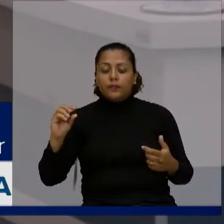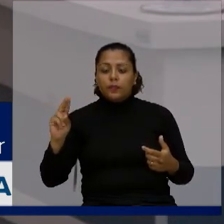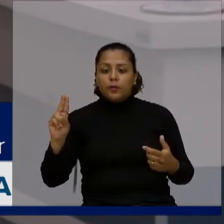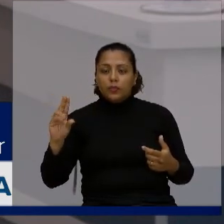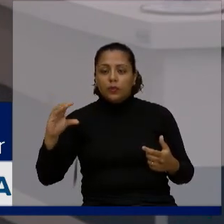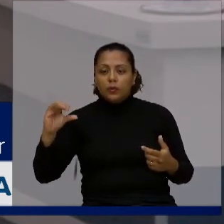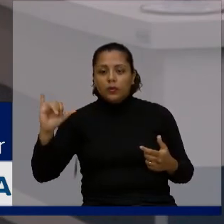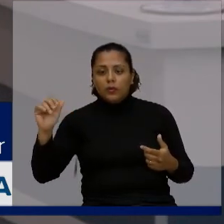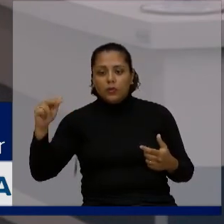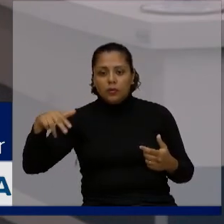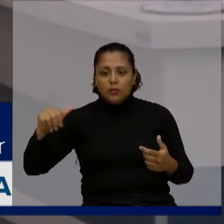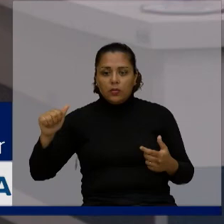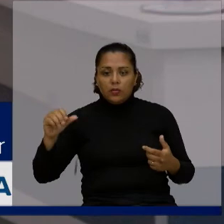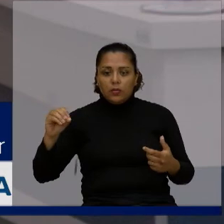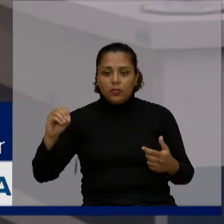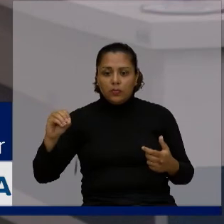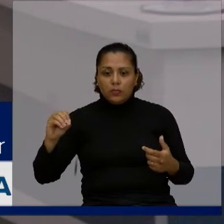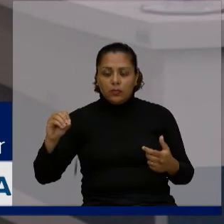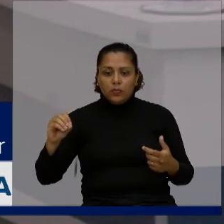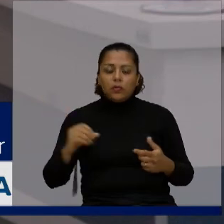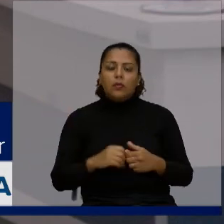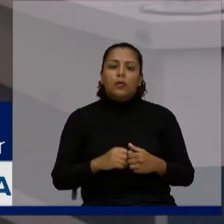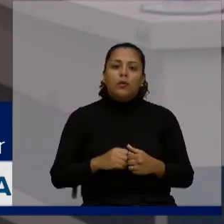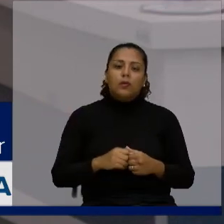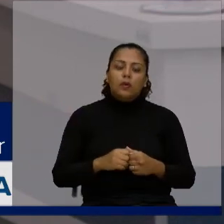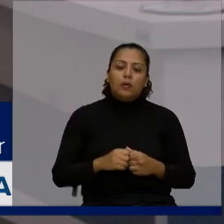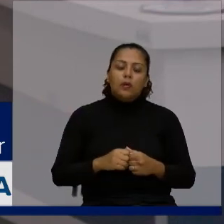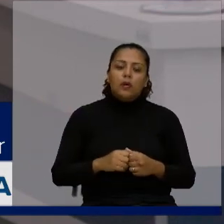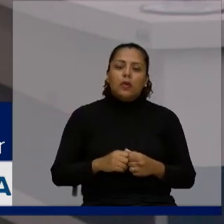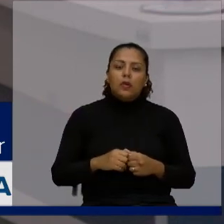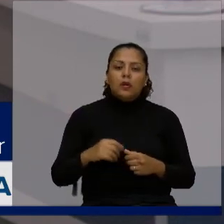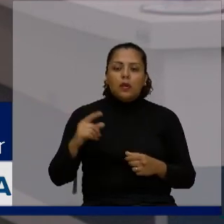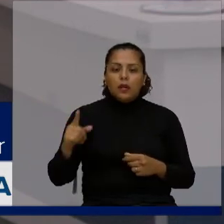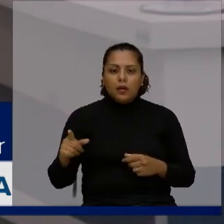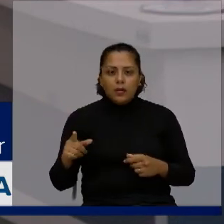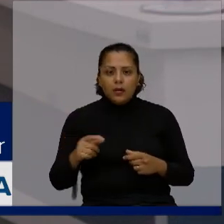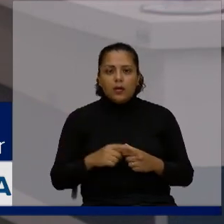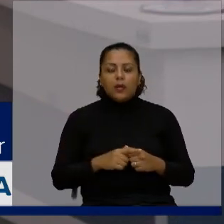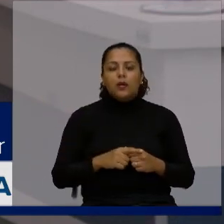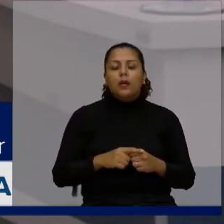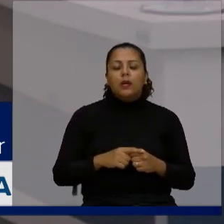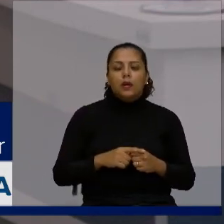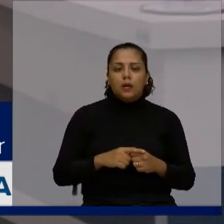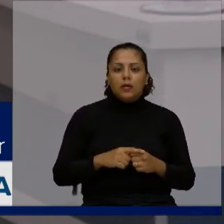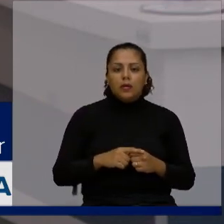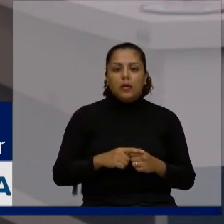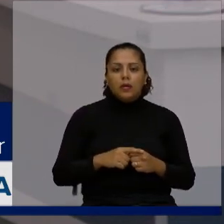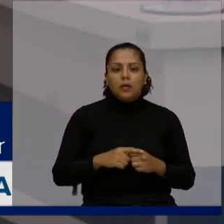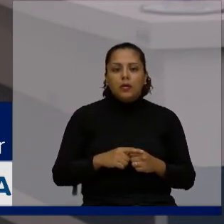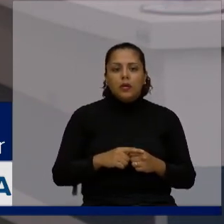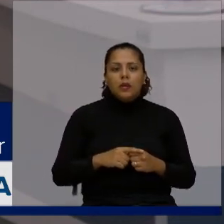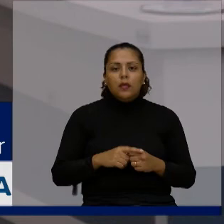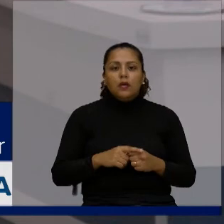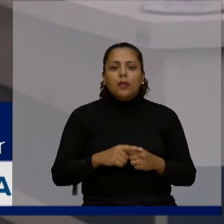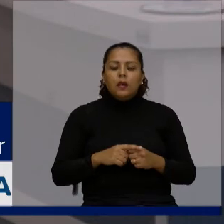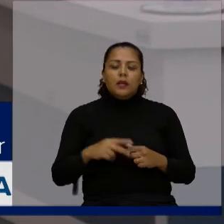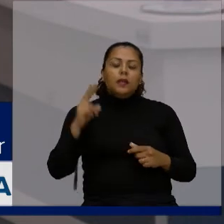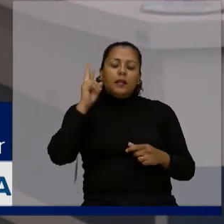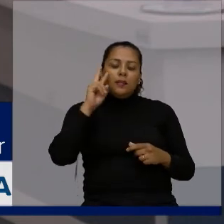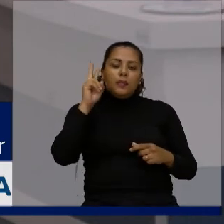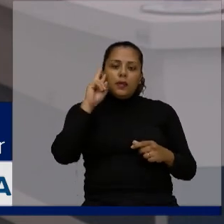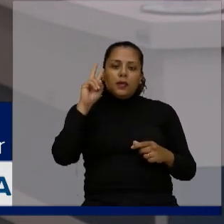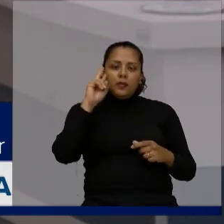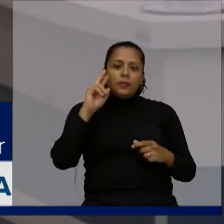de tapa-buraco. Então, está aqui o registro feito pela dona Gomercinda, que ele seja lembrado